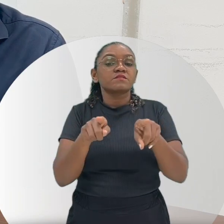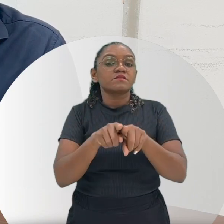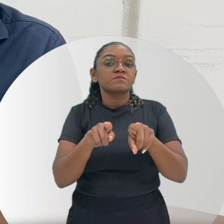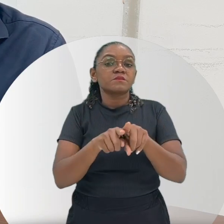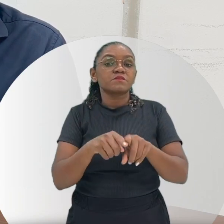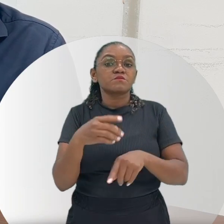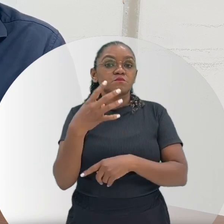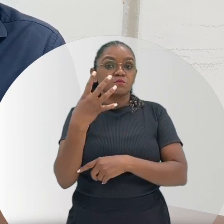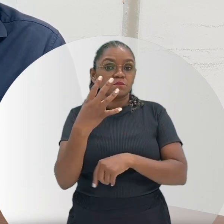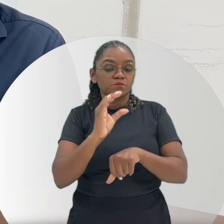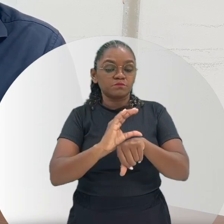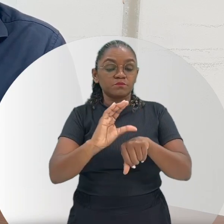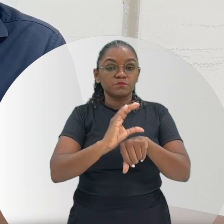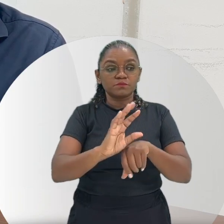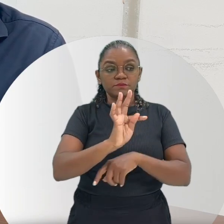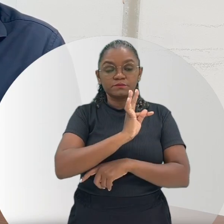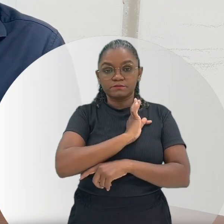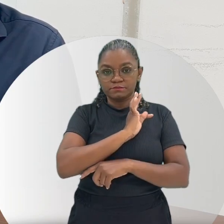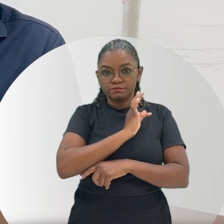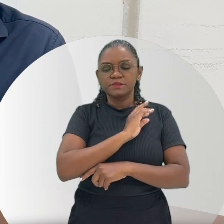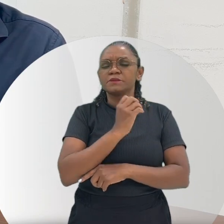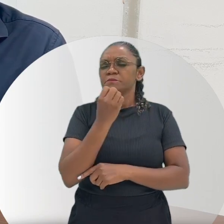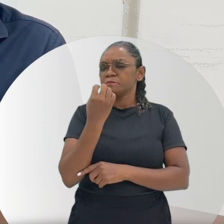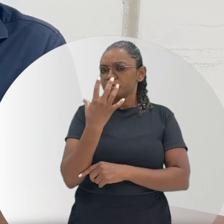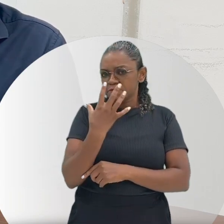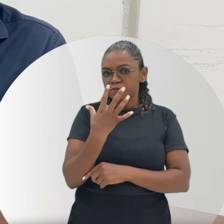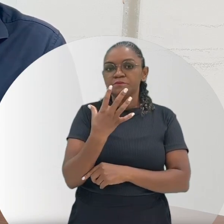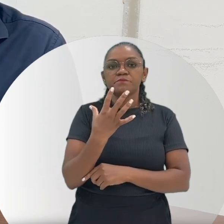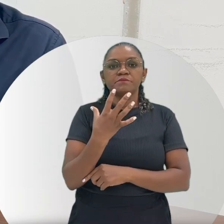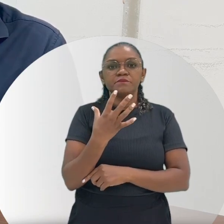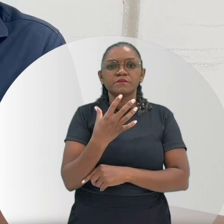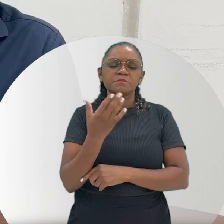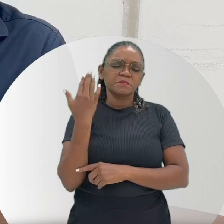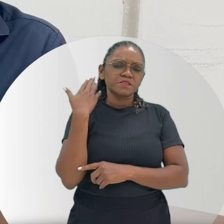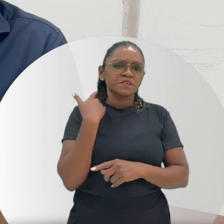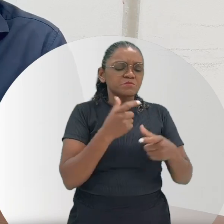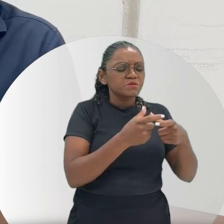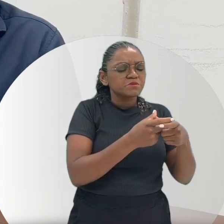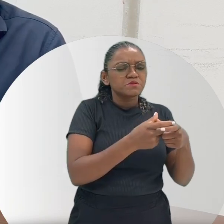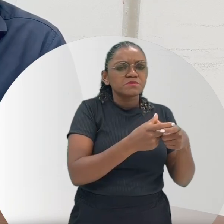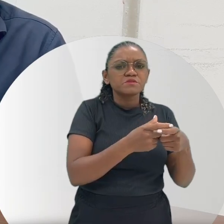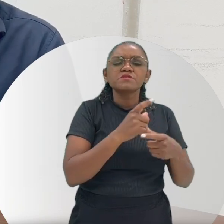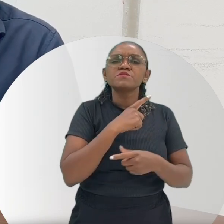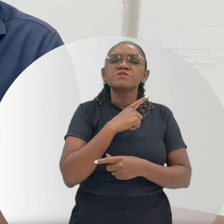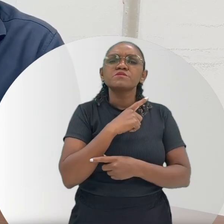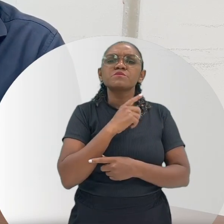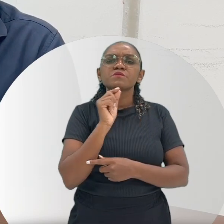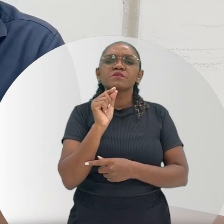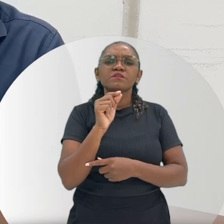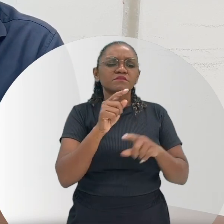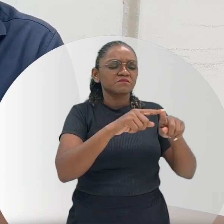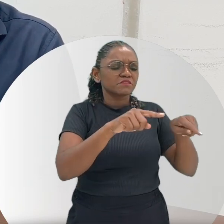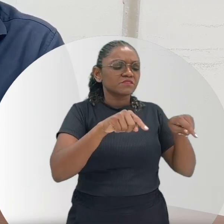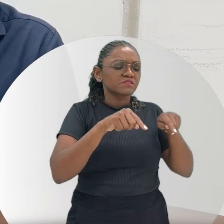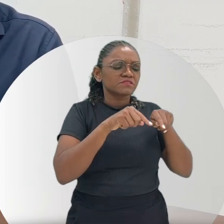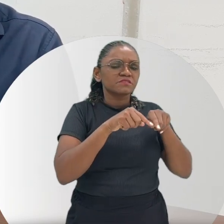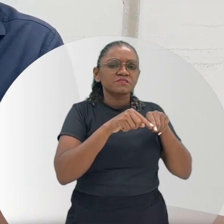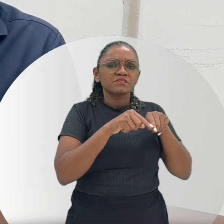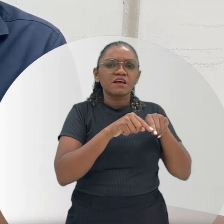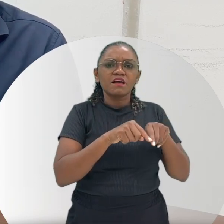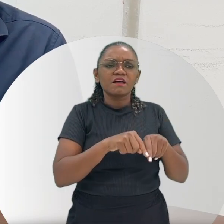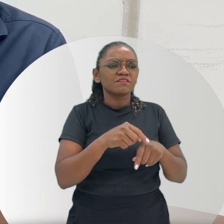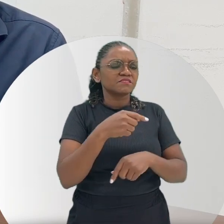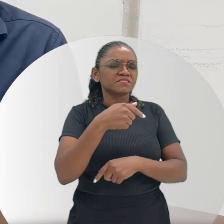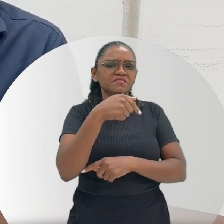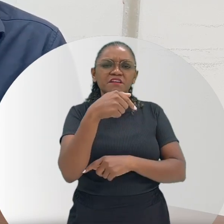tem lá. Então, a gente partiu de algo muito pequeno. Quando eu cheguei, nós tínhamos apenas 7 turmas de curso integrado. Hoje o campus tem